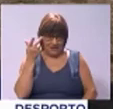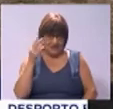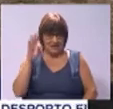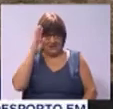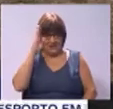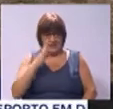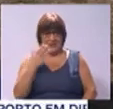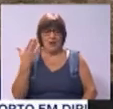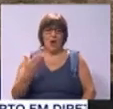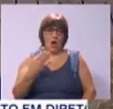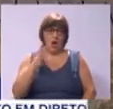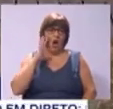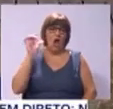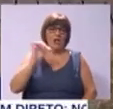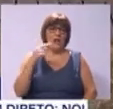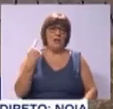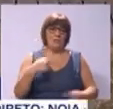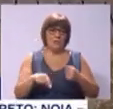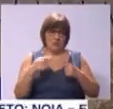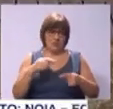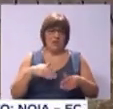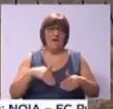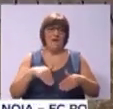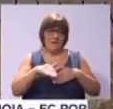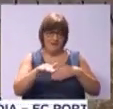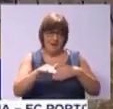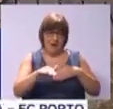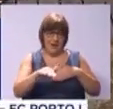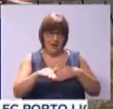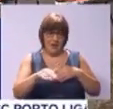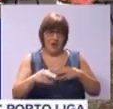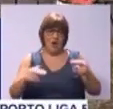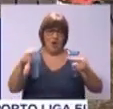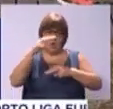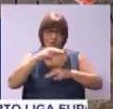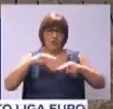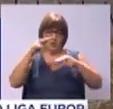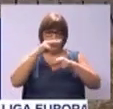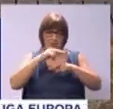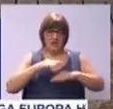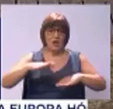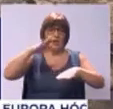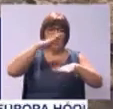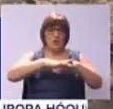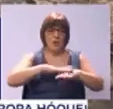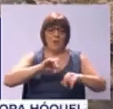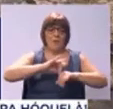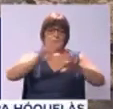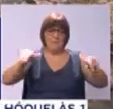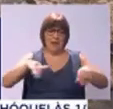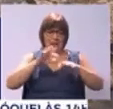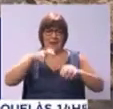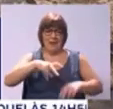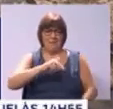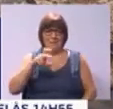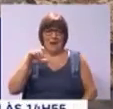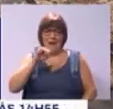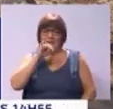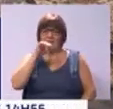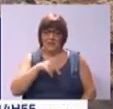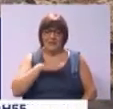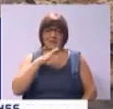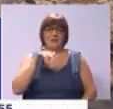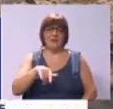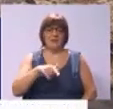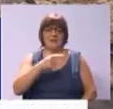sabe-se agora que o hotel em Matosinhos vai mesmo ser construído, em cima da praia. Mário Ascensão garantiu ao Porto Canal